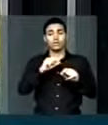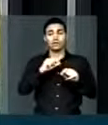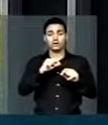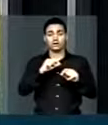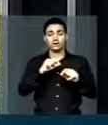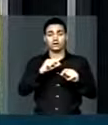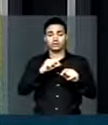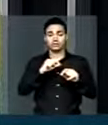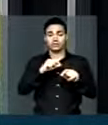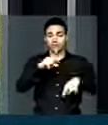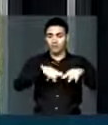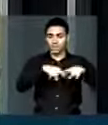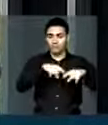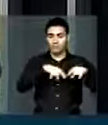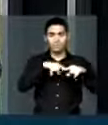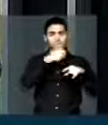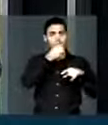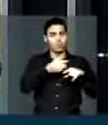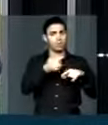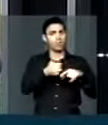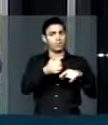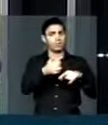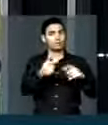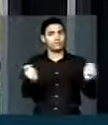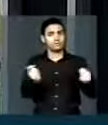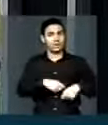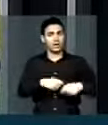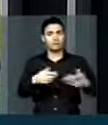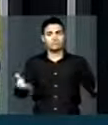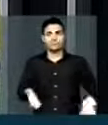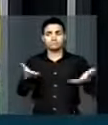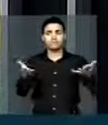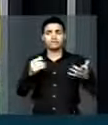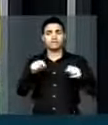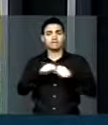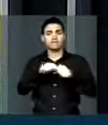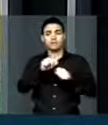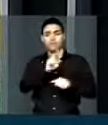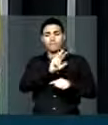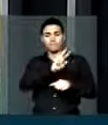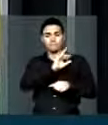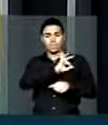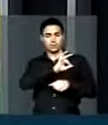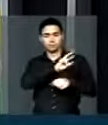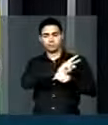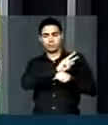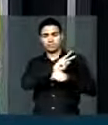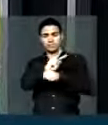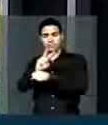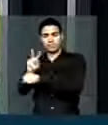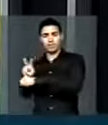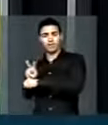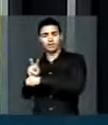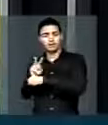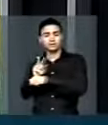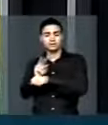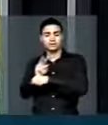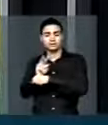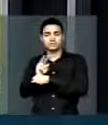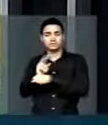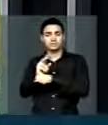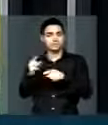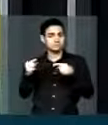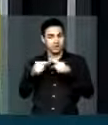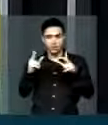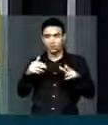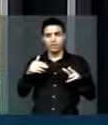de alto padrão capaz de promover o policiamento ostensivo e eficiente à altura das